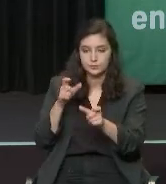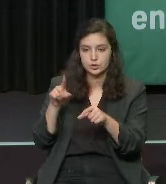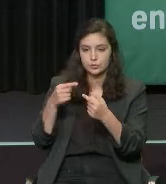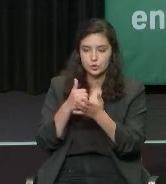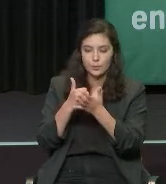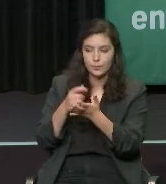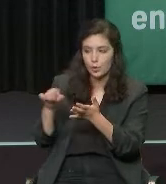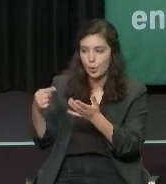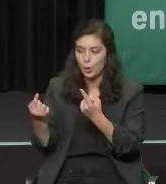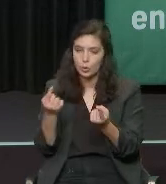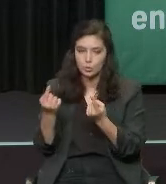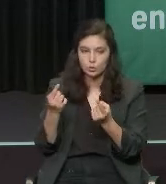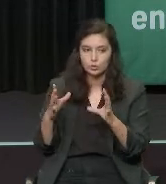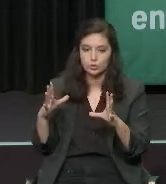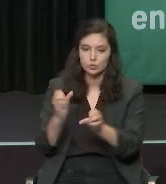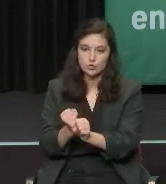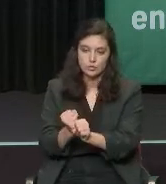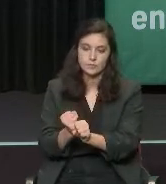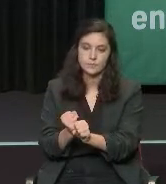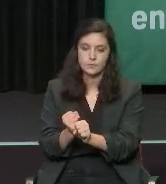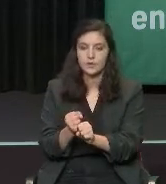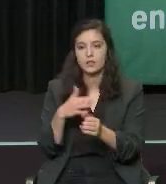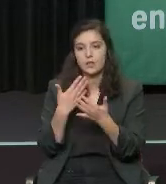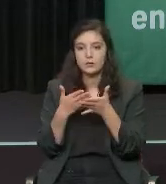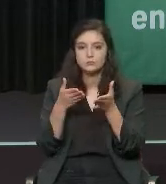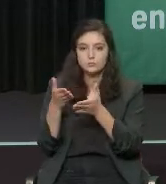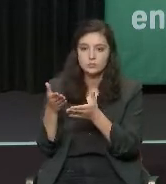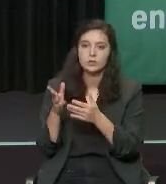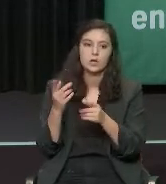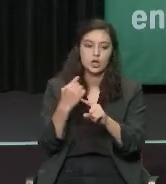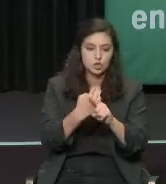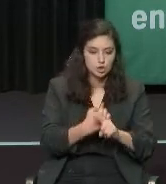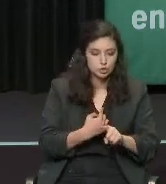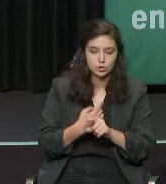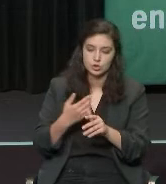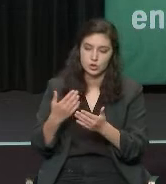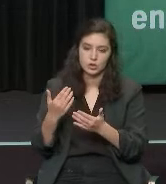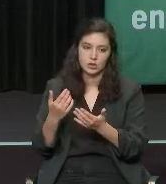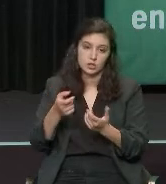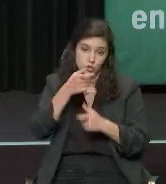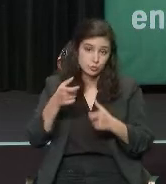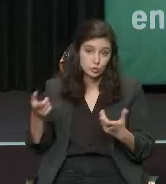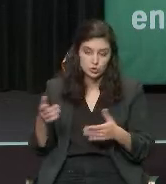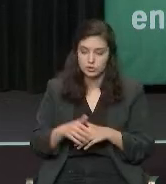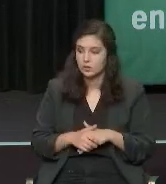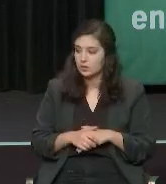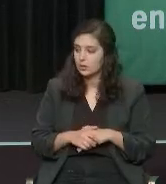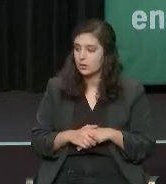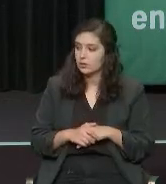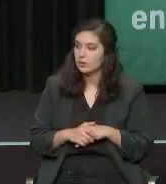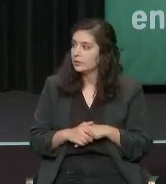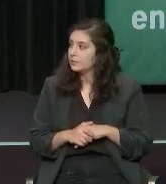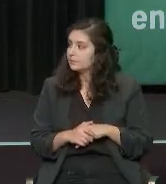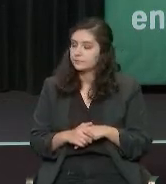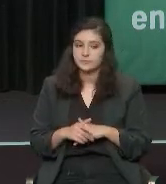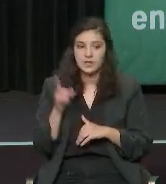outro na supressão, ajudando ao pré-posicionamento dos equipamentos e dos recursos humanos. Depois, eu acho que é